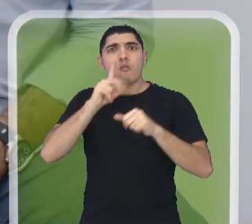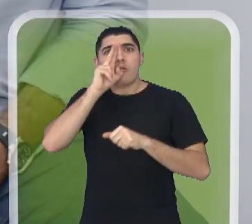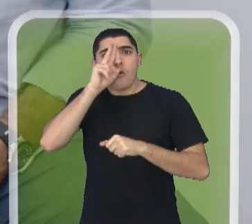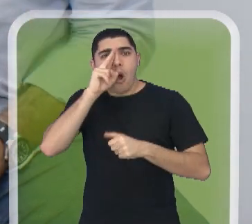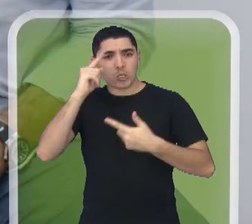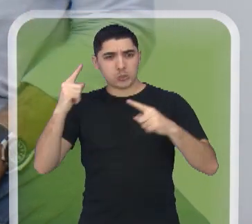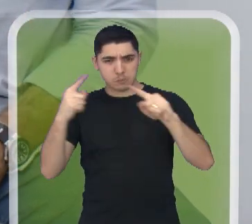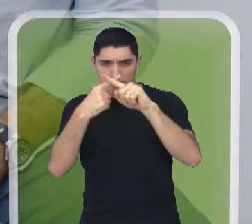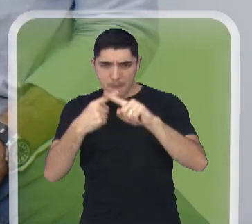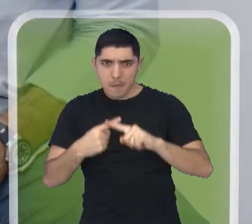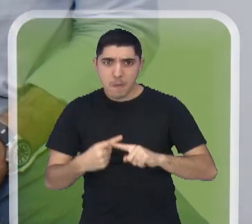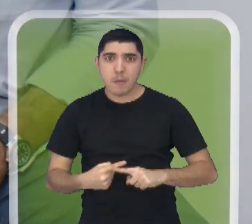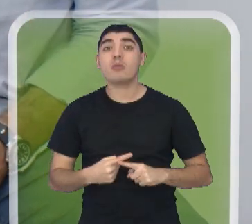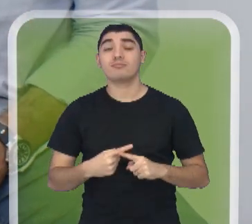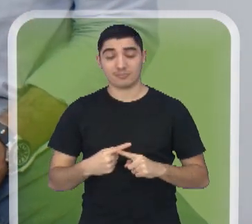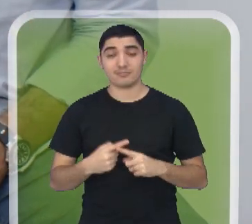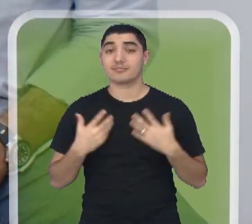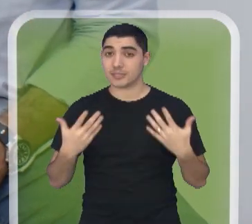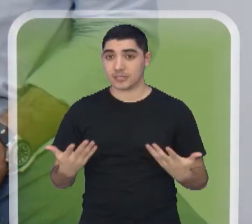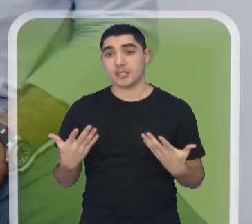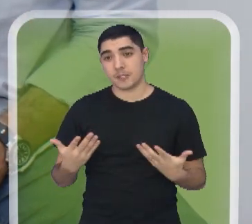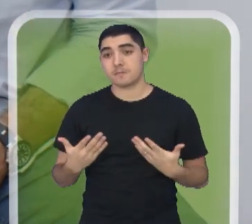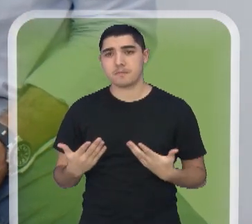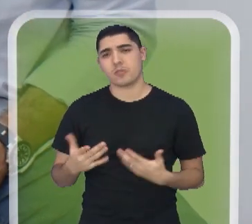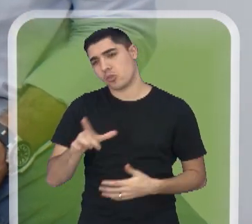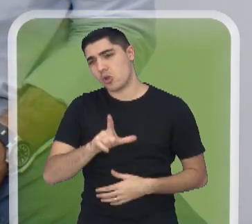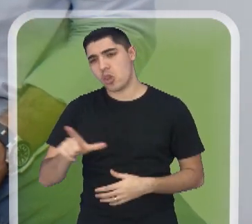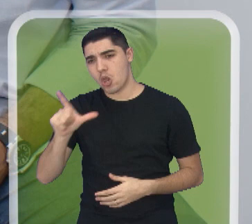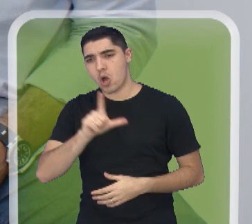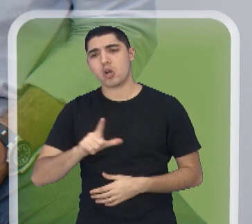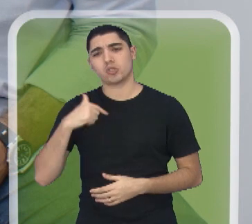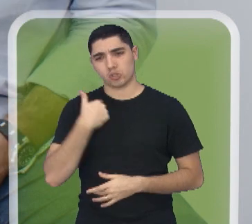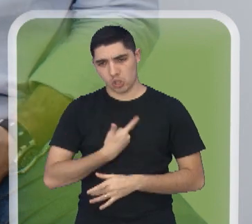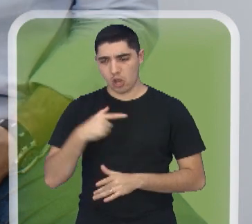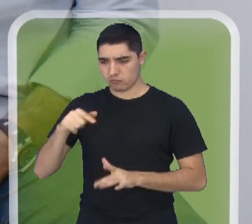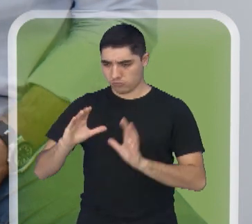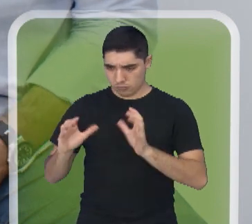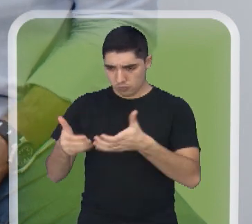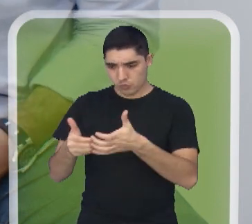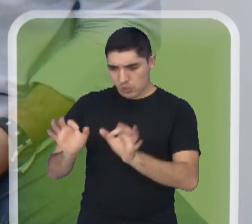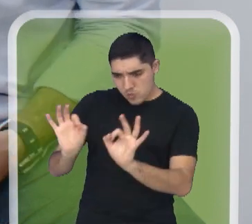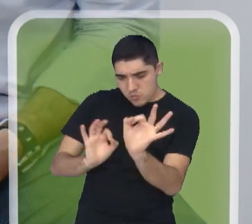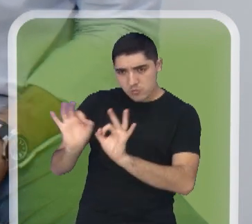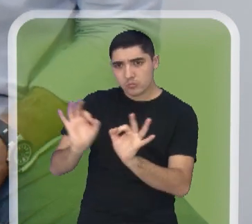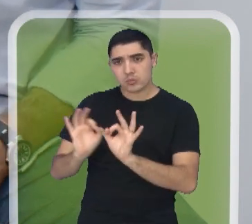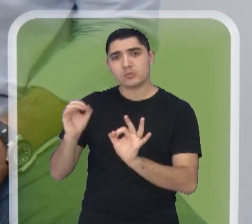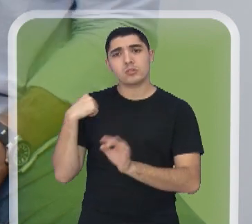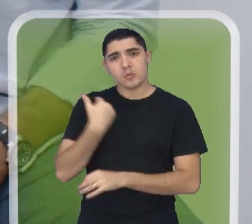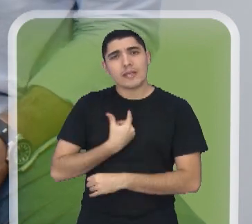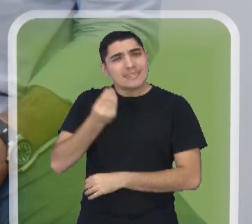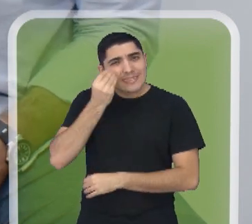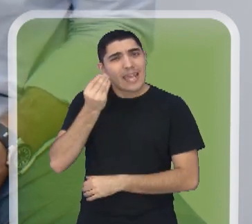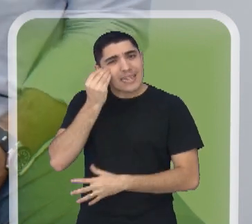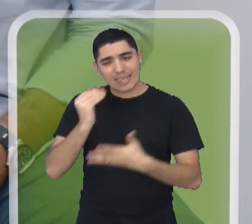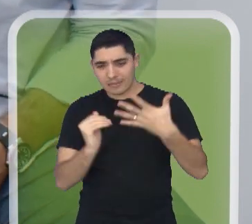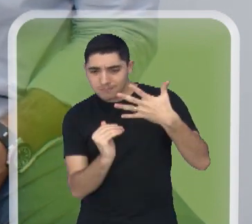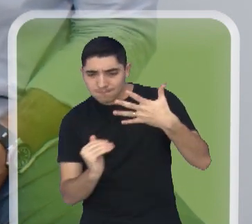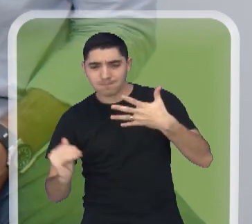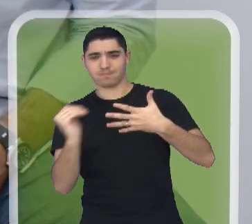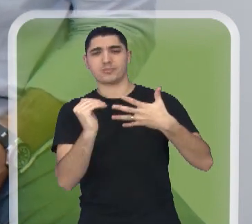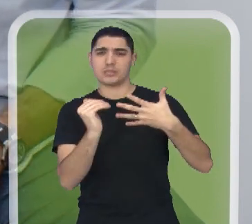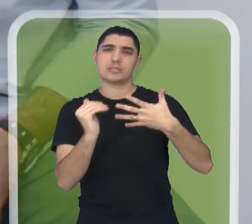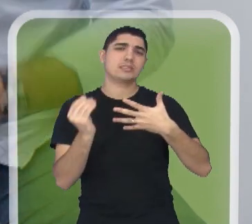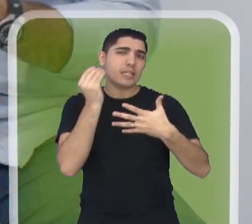muito próxima. É claro que a gente montou um time, né? O objetivo, pelo menos, era brigar, era estar ali no bolo, né,